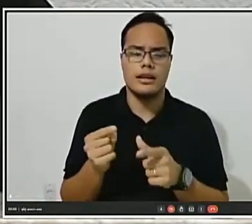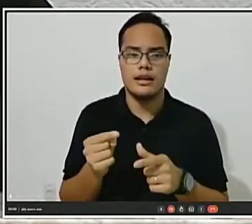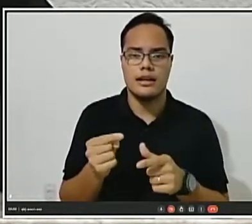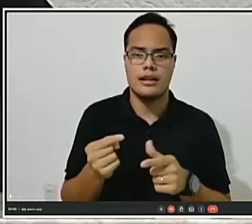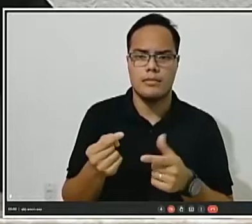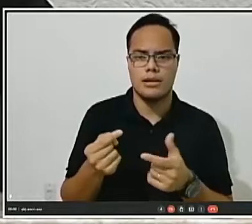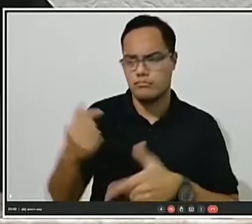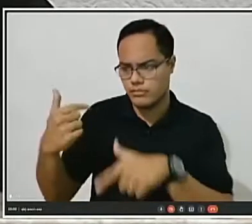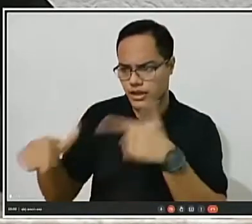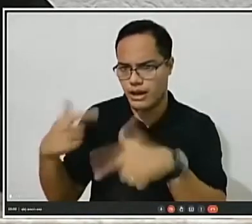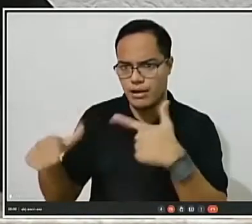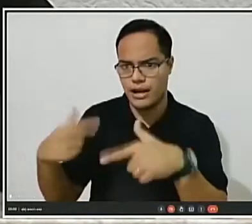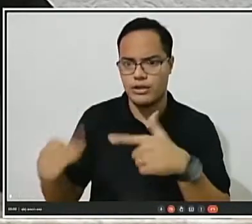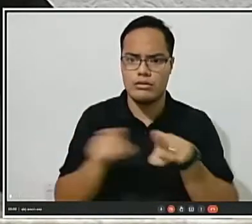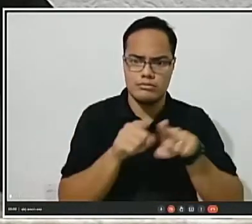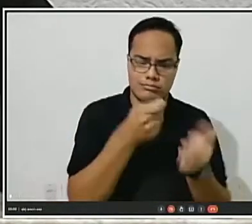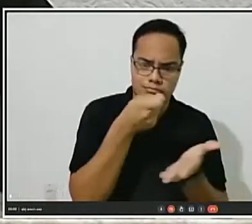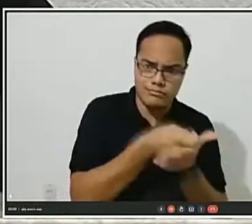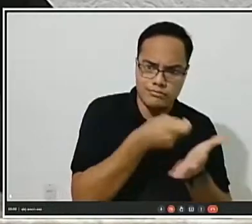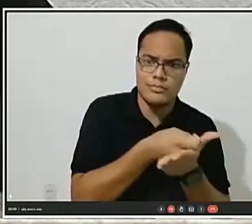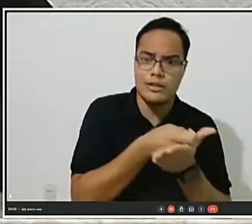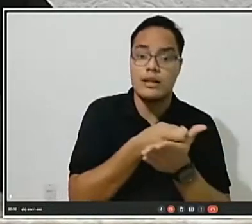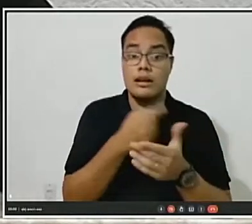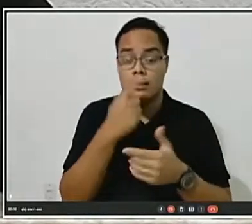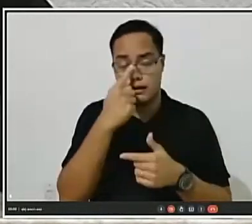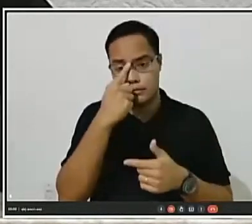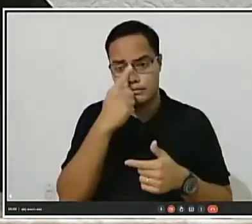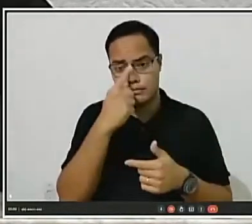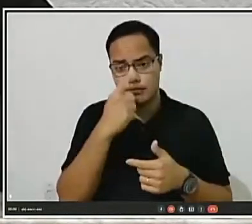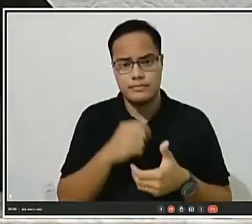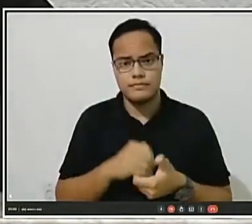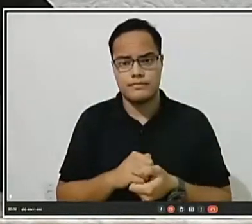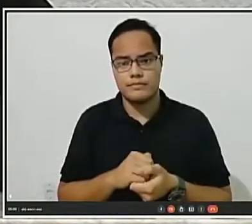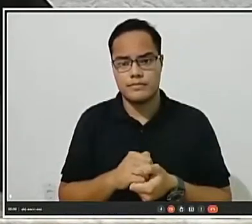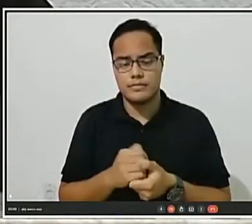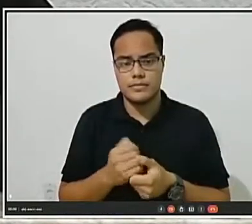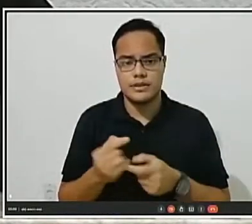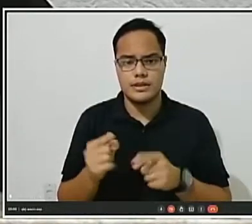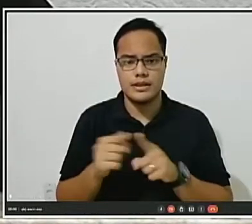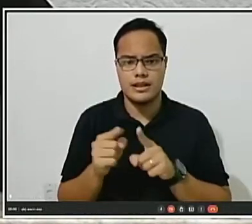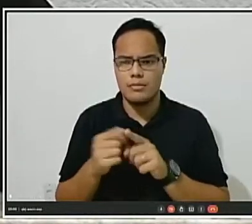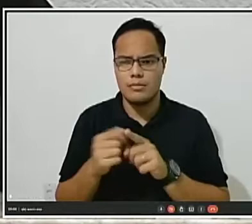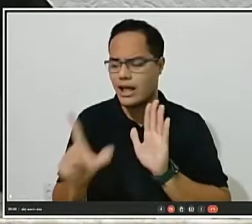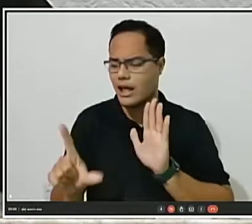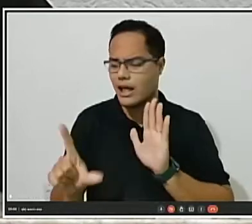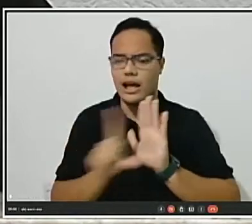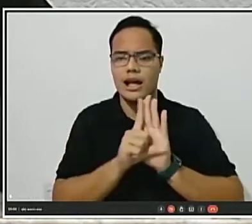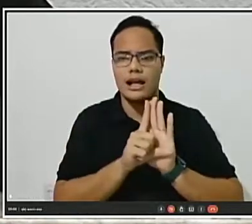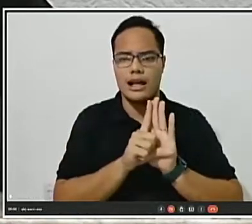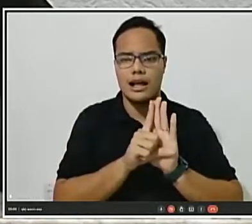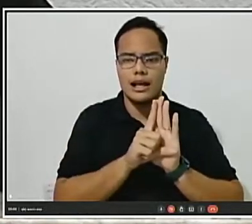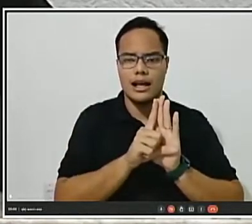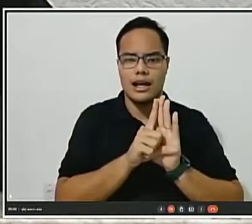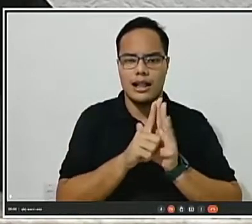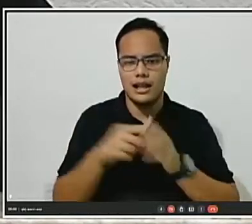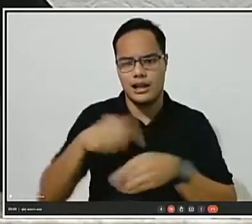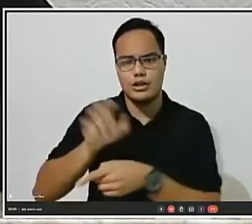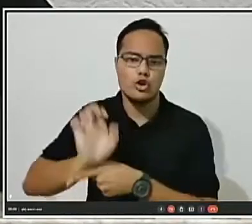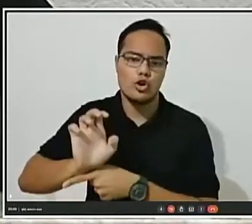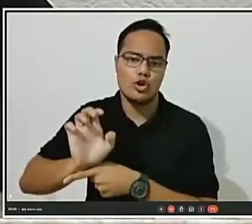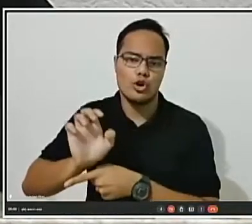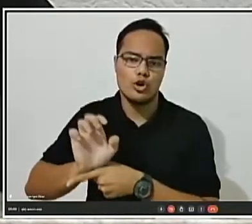Tal proposição encontra guarida na legislação do Estado do Paraná, o qual institui